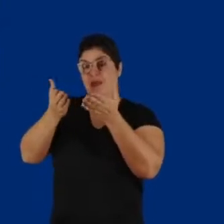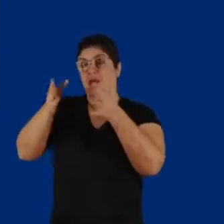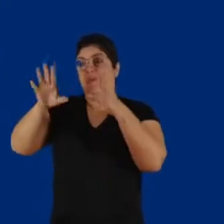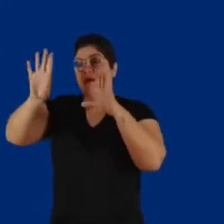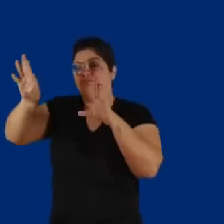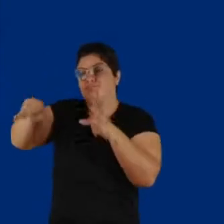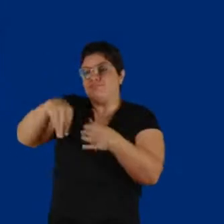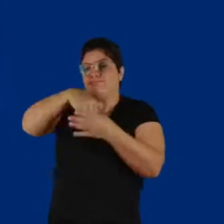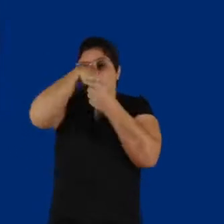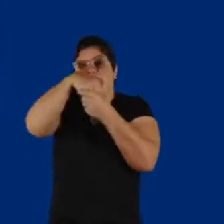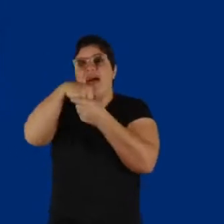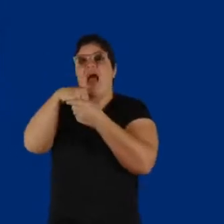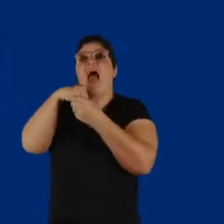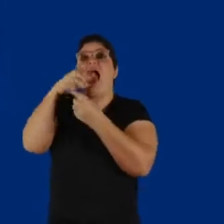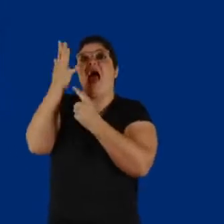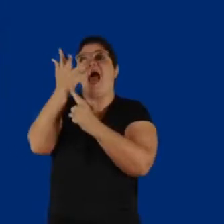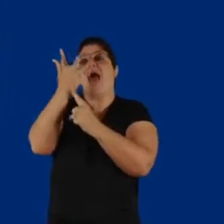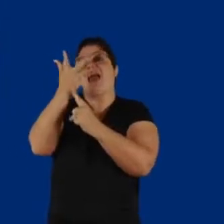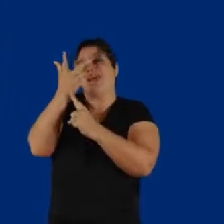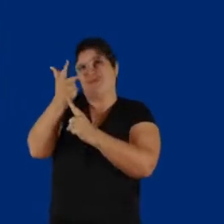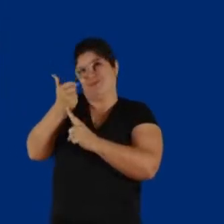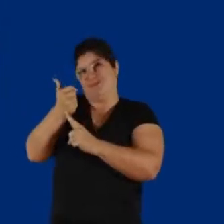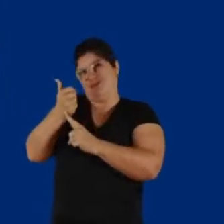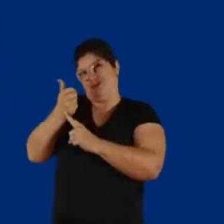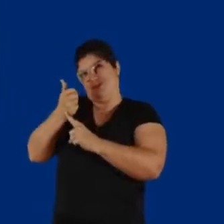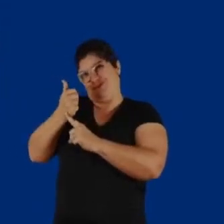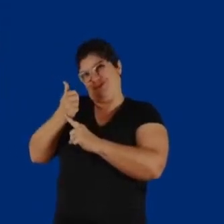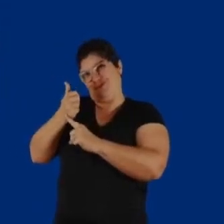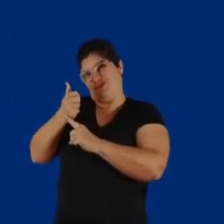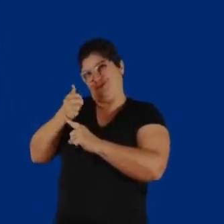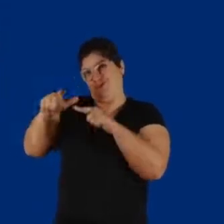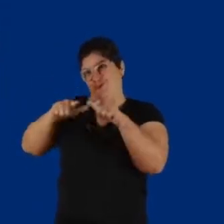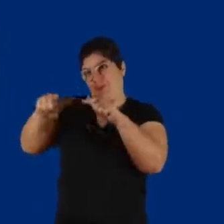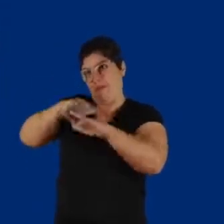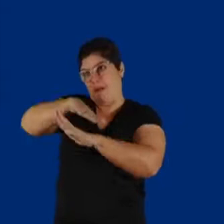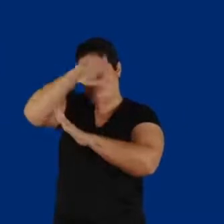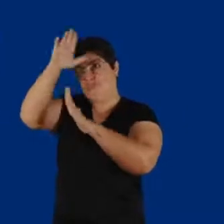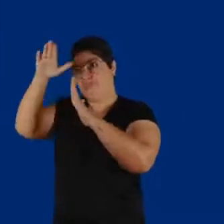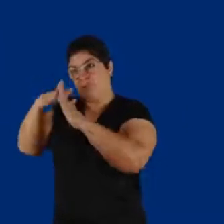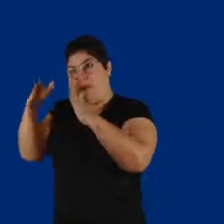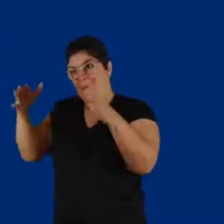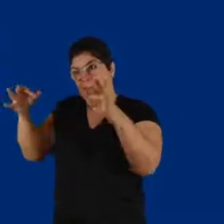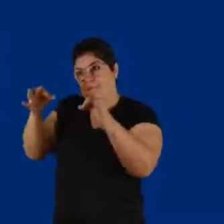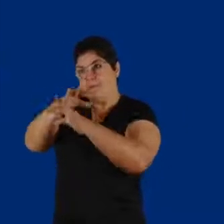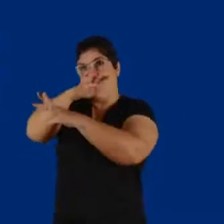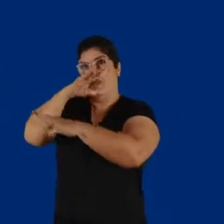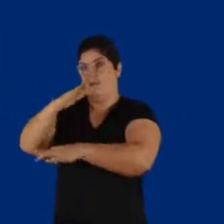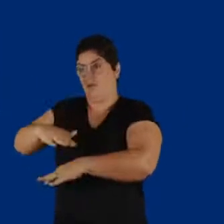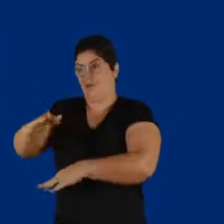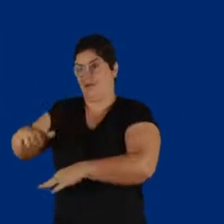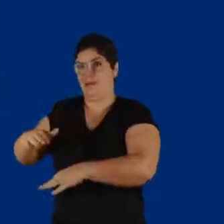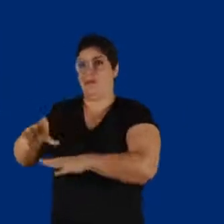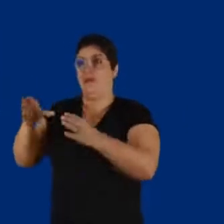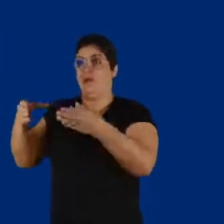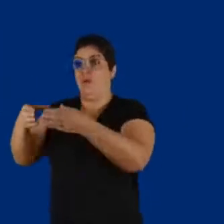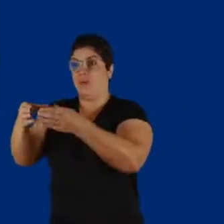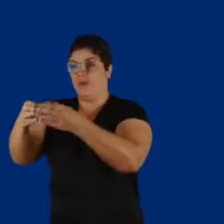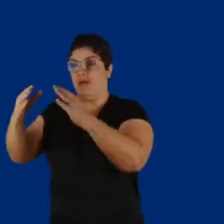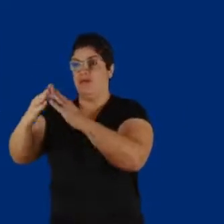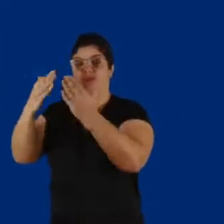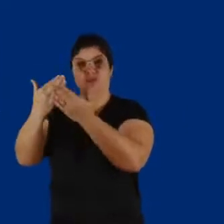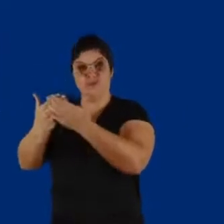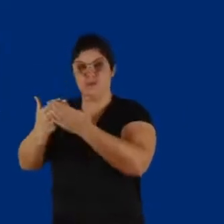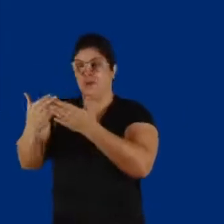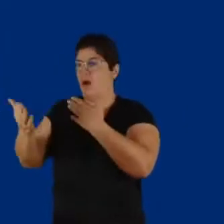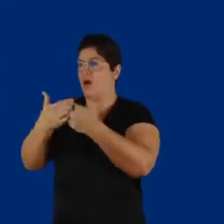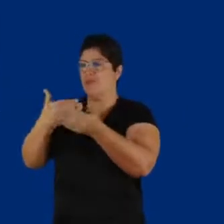que fazíamos com as crianças. E o trabalho também era de trabalhar com as crianças, com as escolas na comunidade, e não